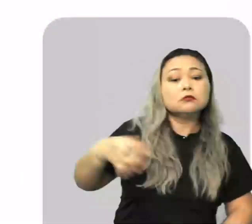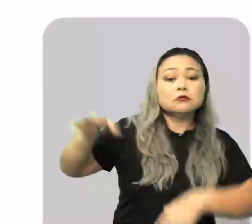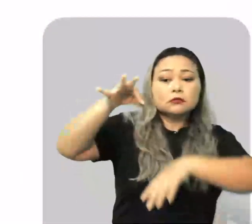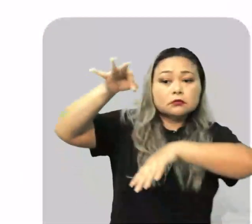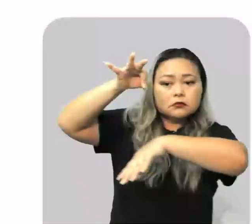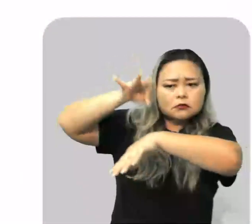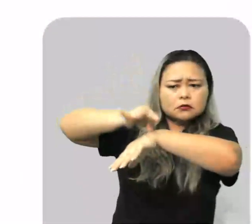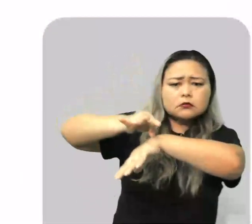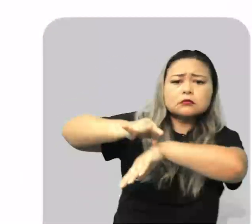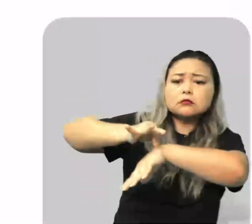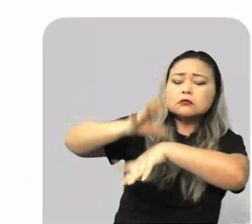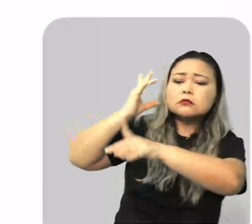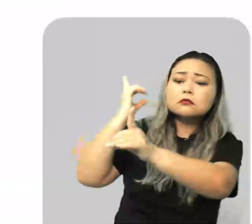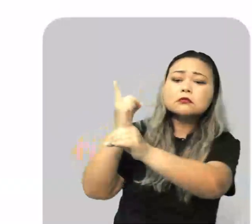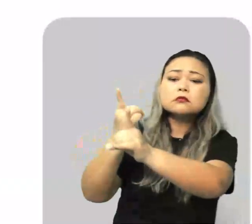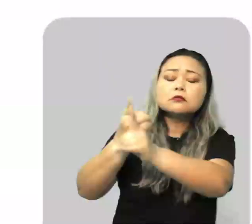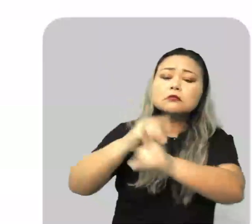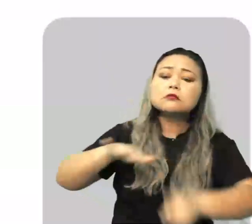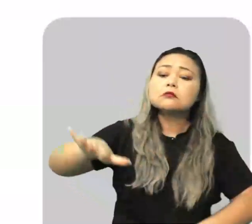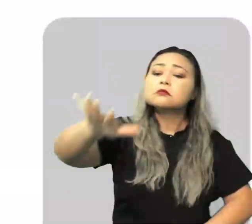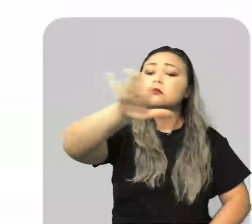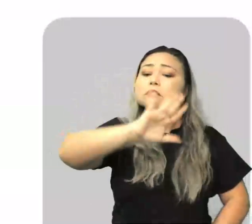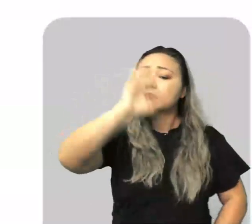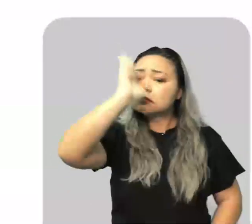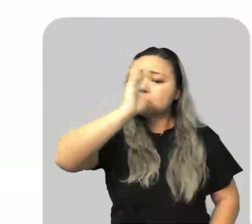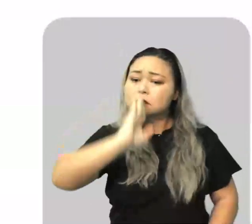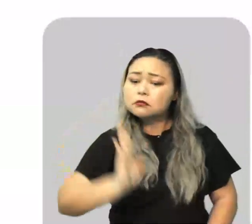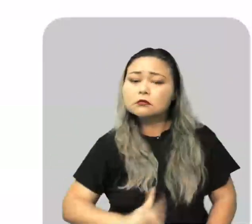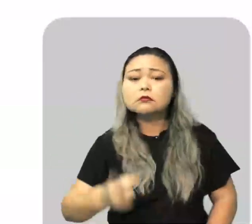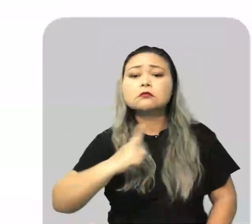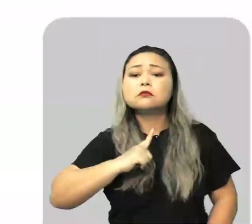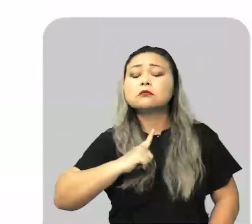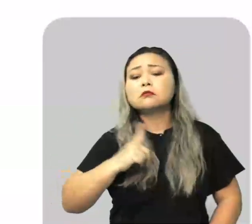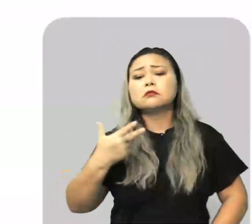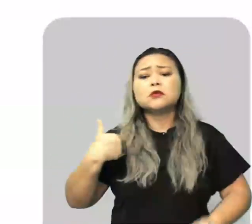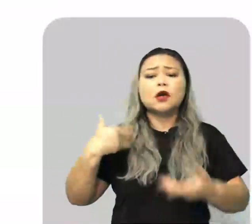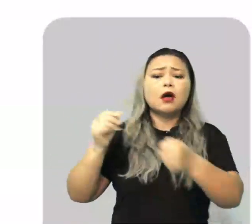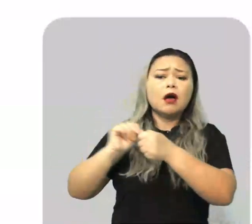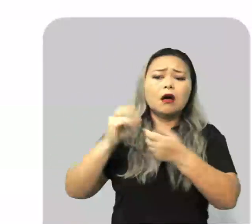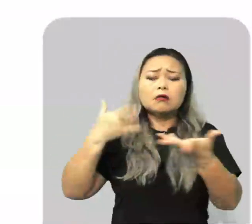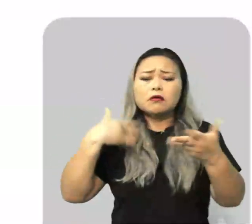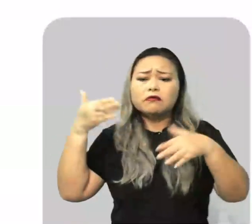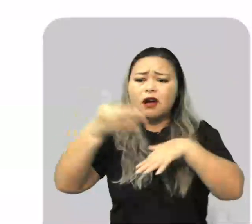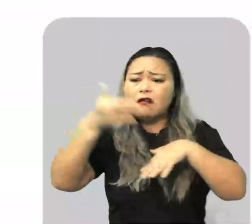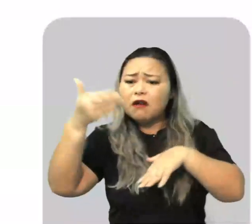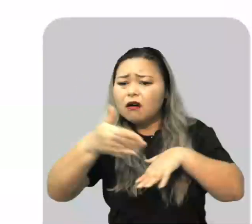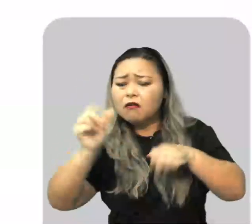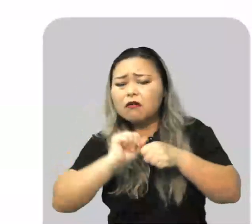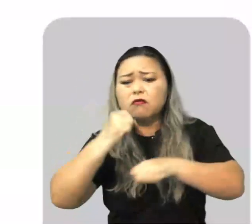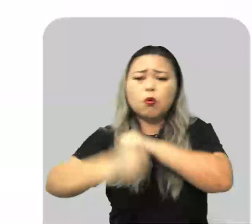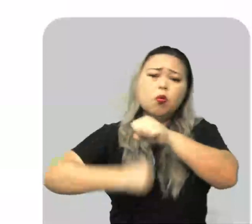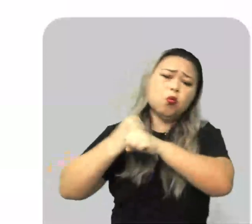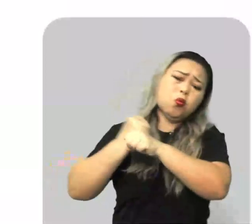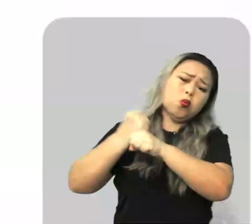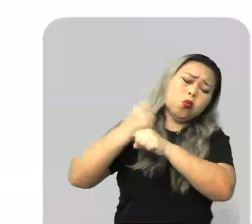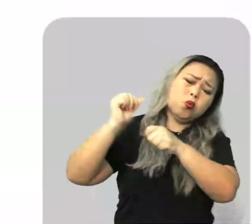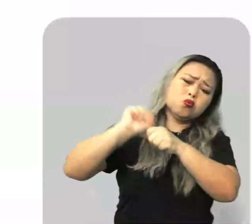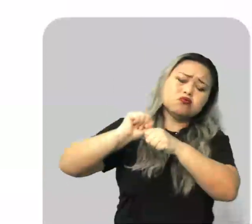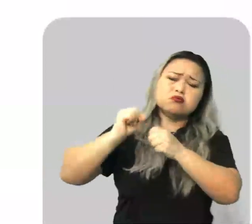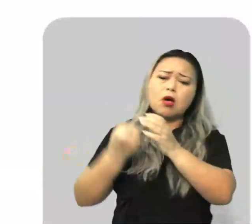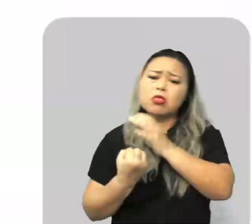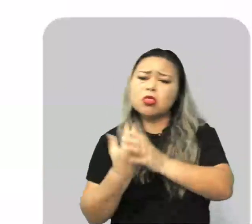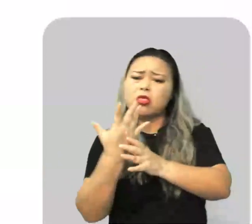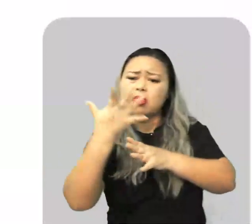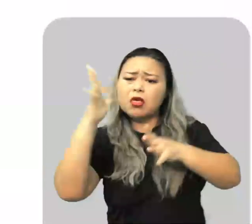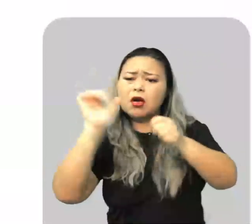Aedes é amplamente encontrado em todo o território nacional e tem sido combatido sem sucesso há vários anos devido aos repetitivos surtos de dengue